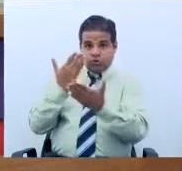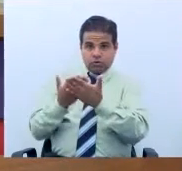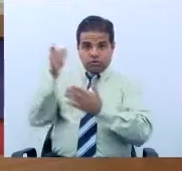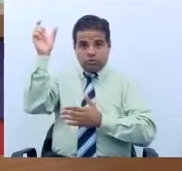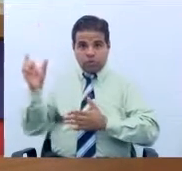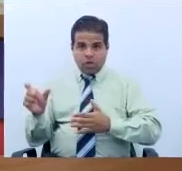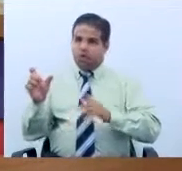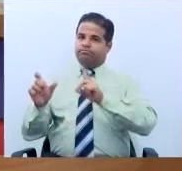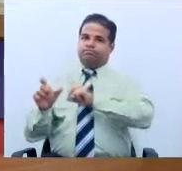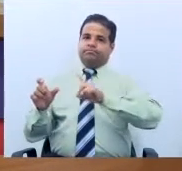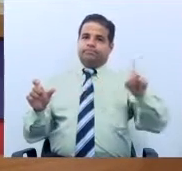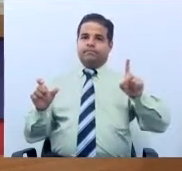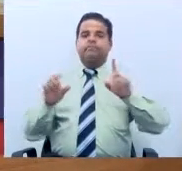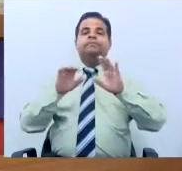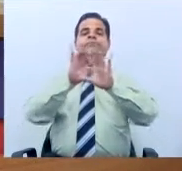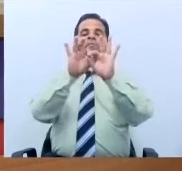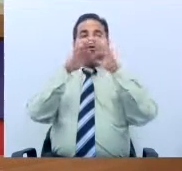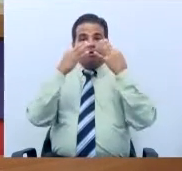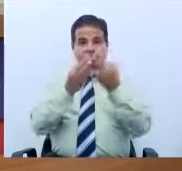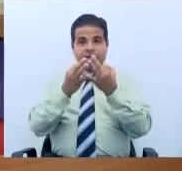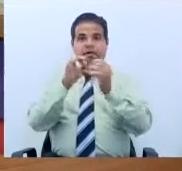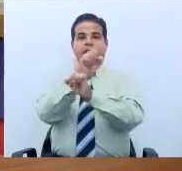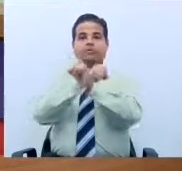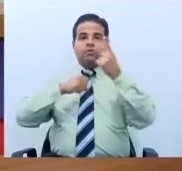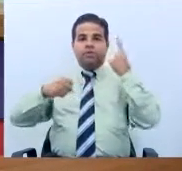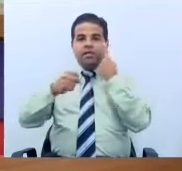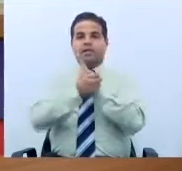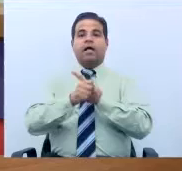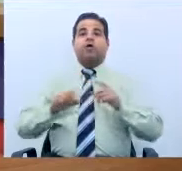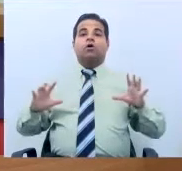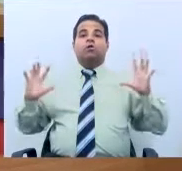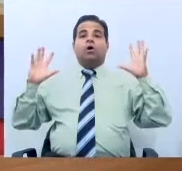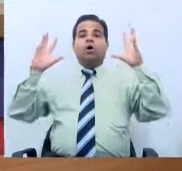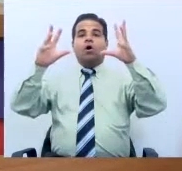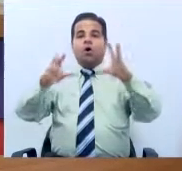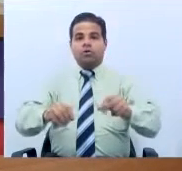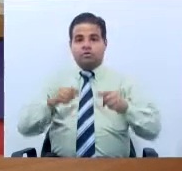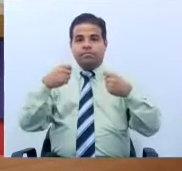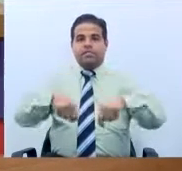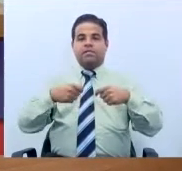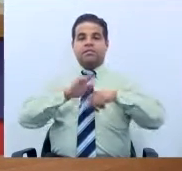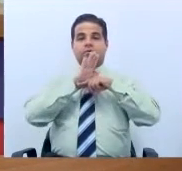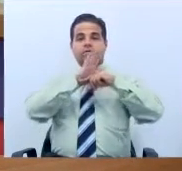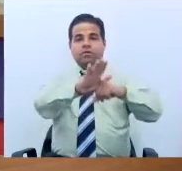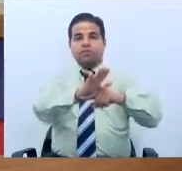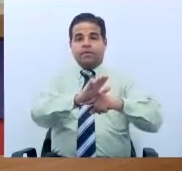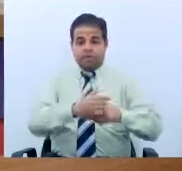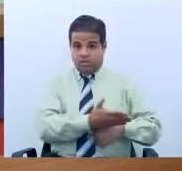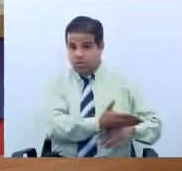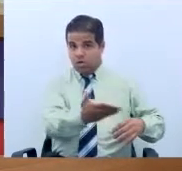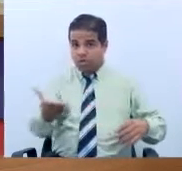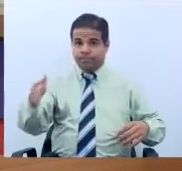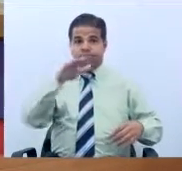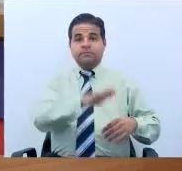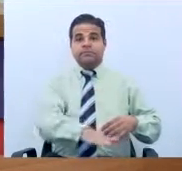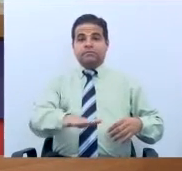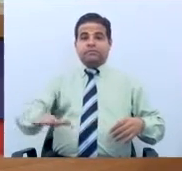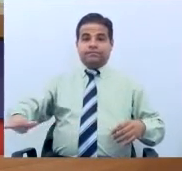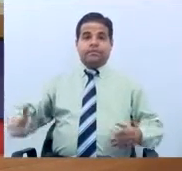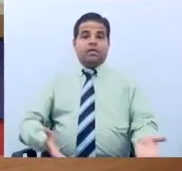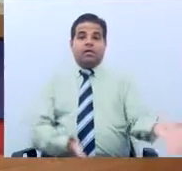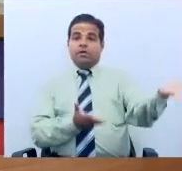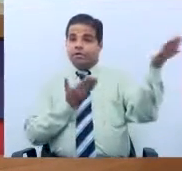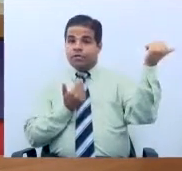a família e toda a sociedade precisam e devem contribuir para que nossas crianças e jovens